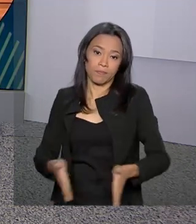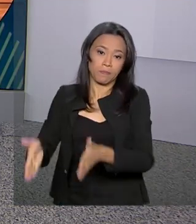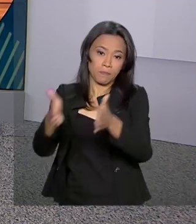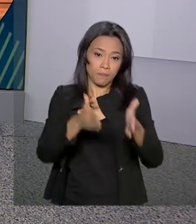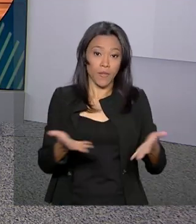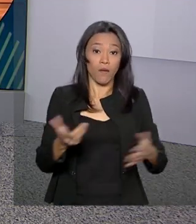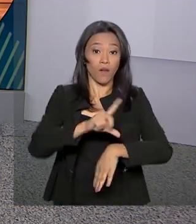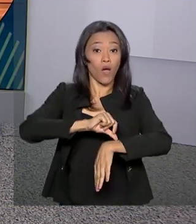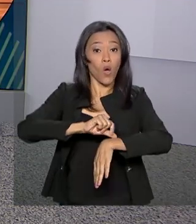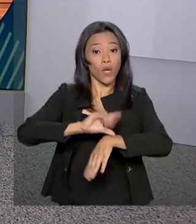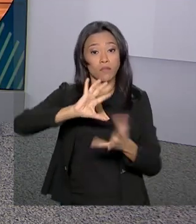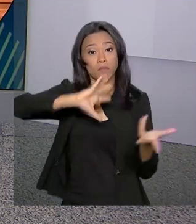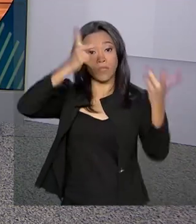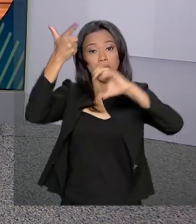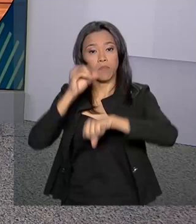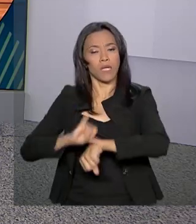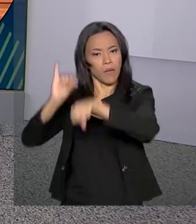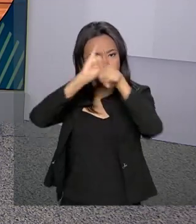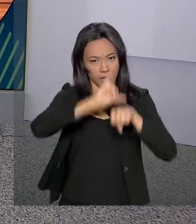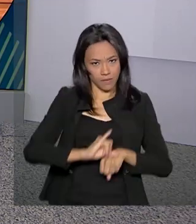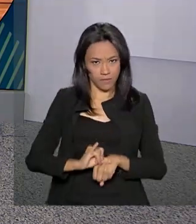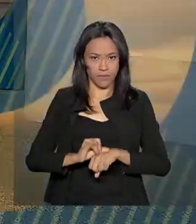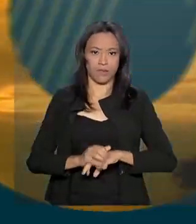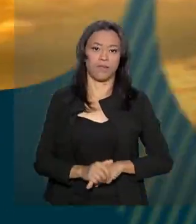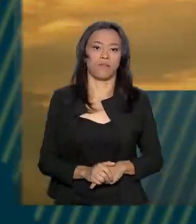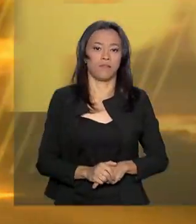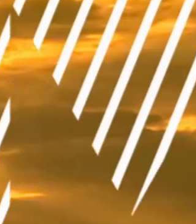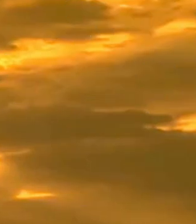agora a hora de saber como fica o tempo em algumas capitais.